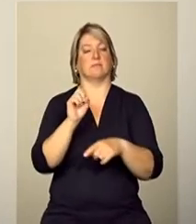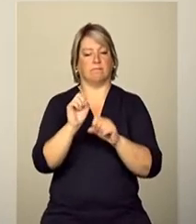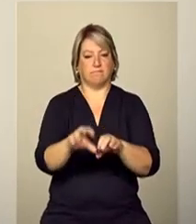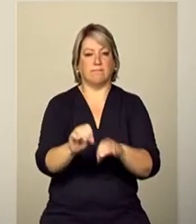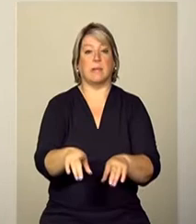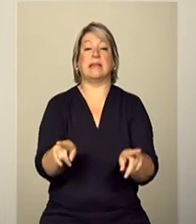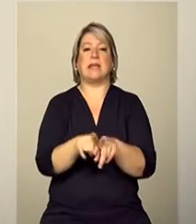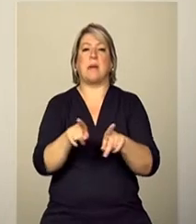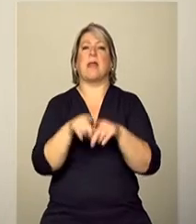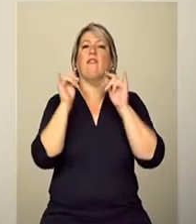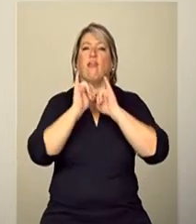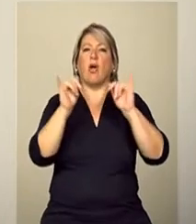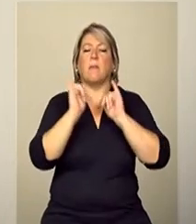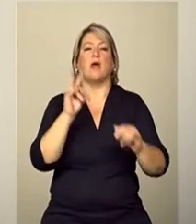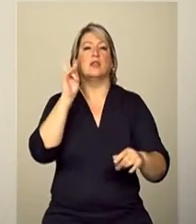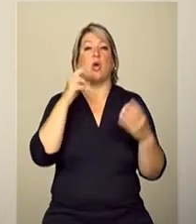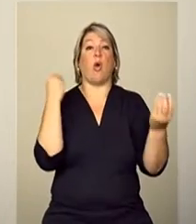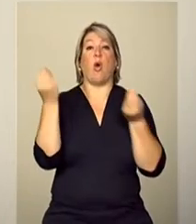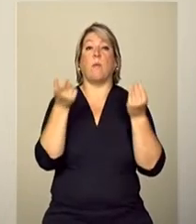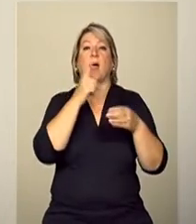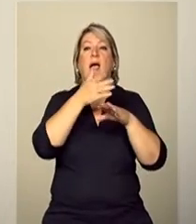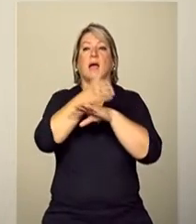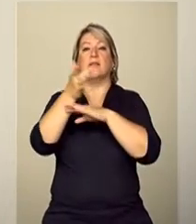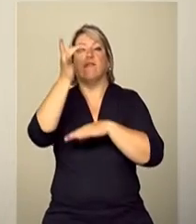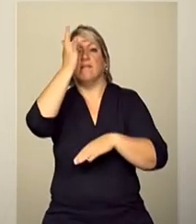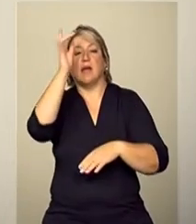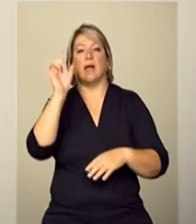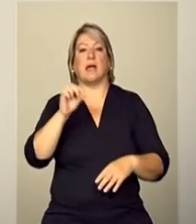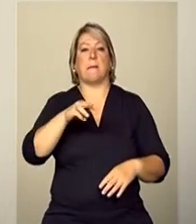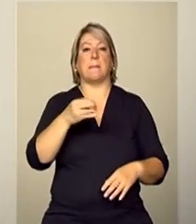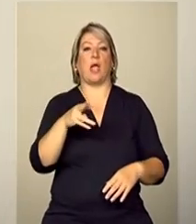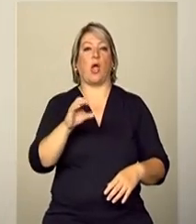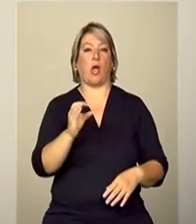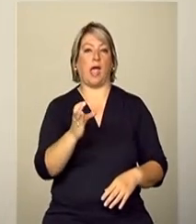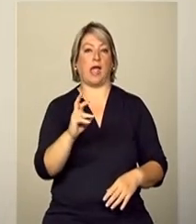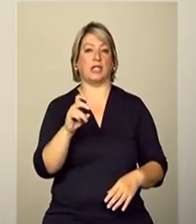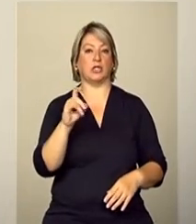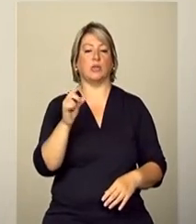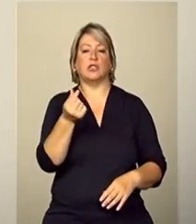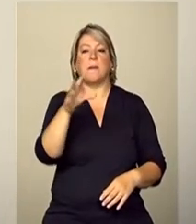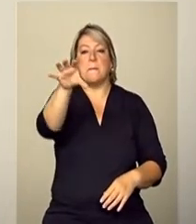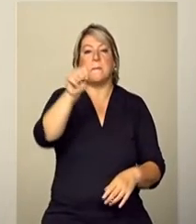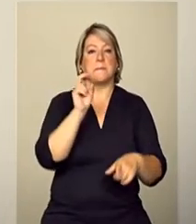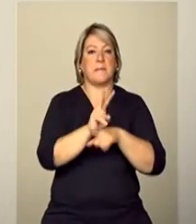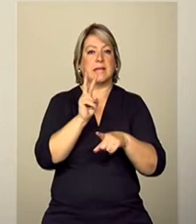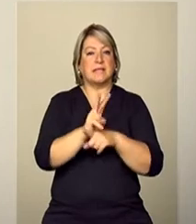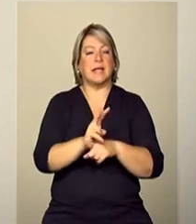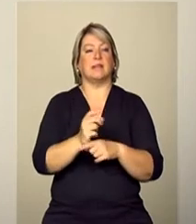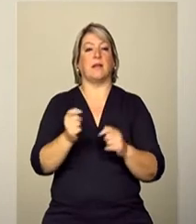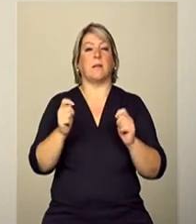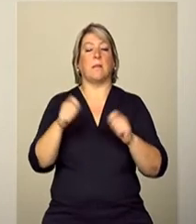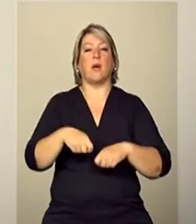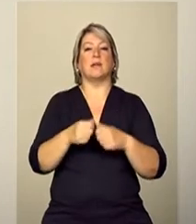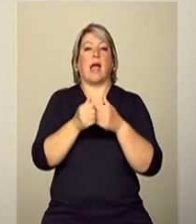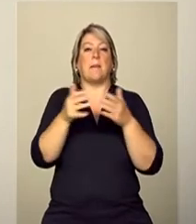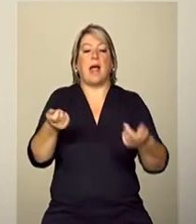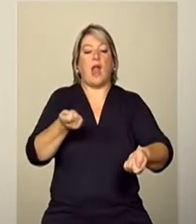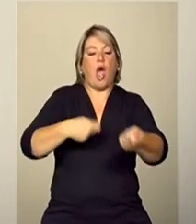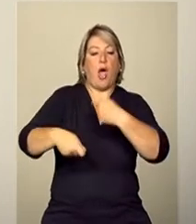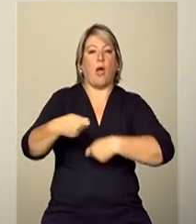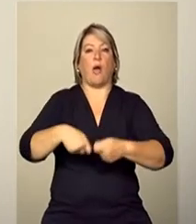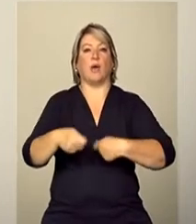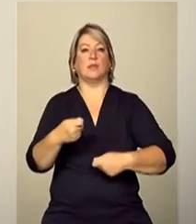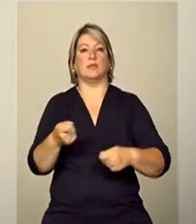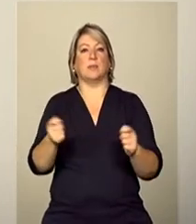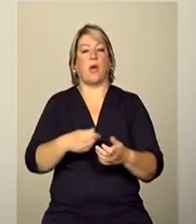todas as informações sobre acesso facilitado ao microcrédito para aquelas que querem abrir um pequeno negócio